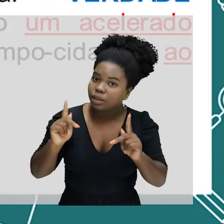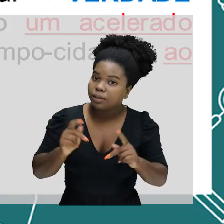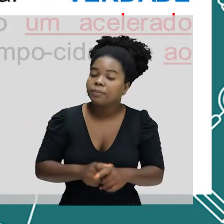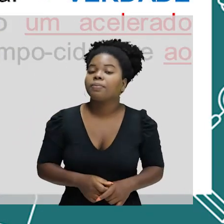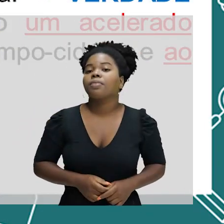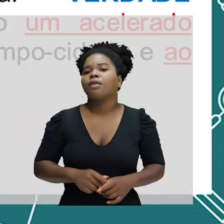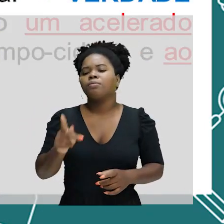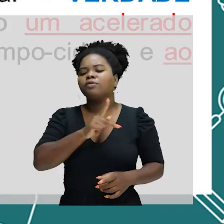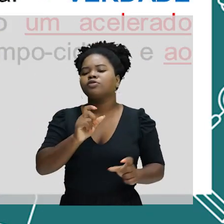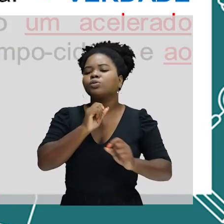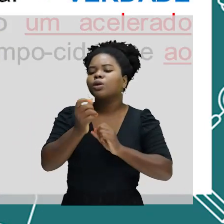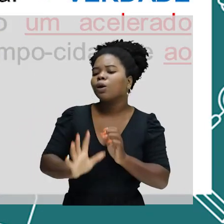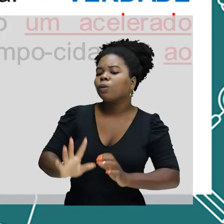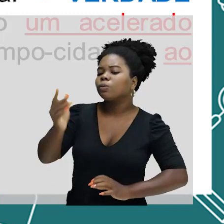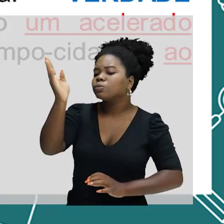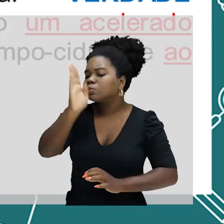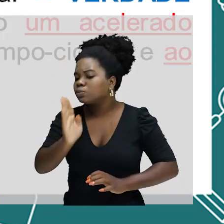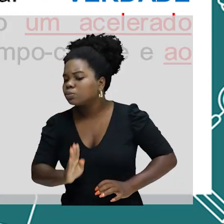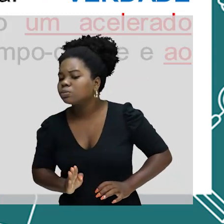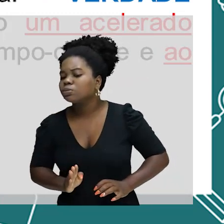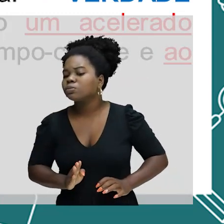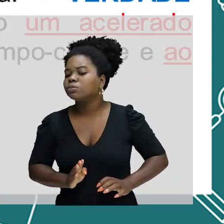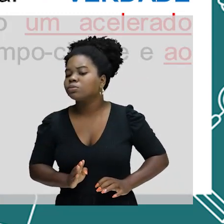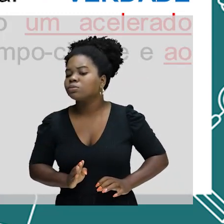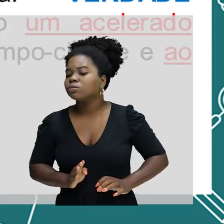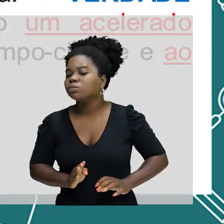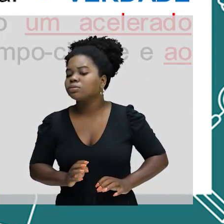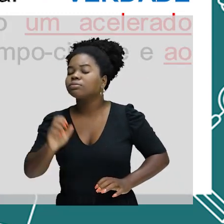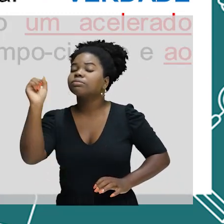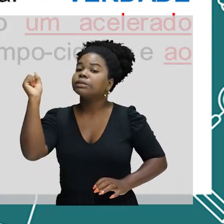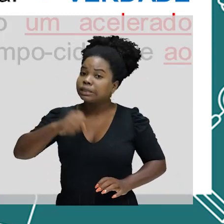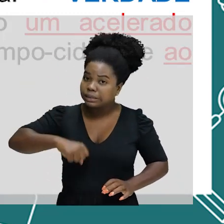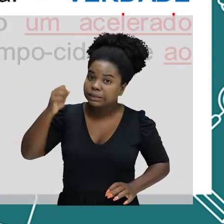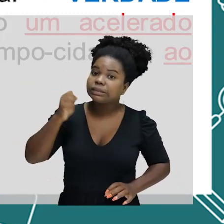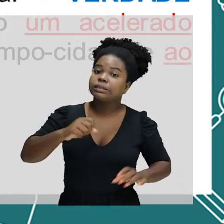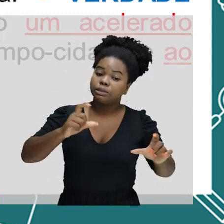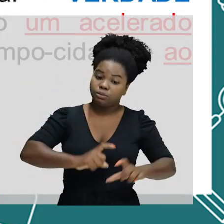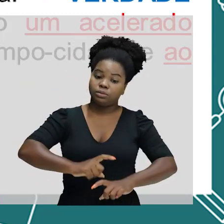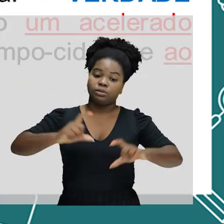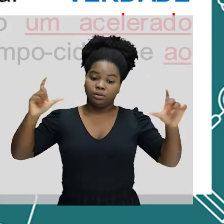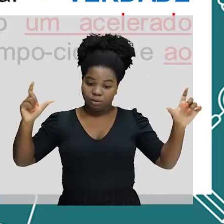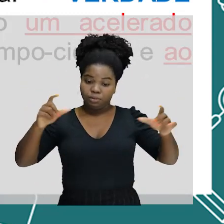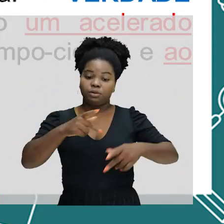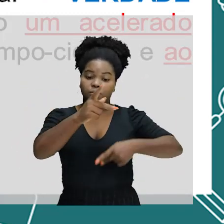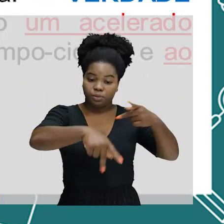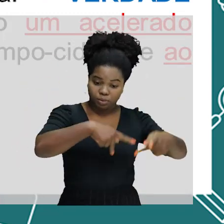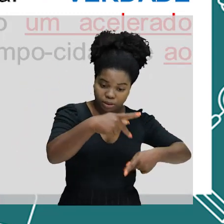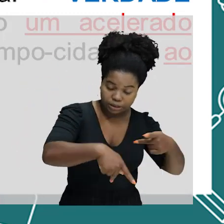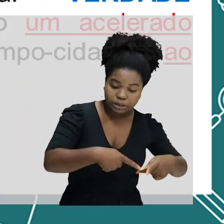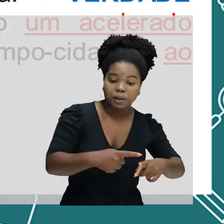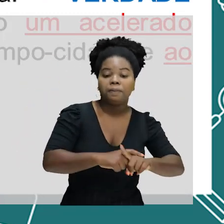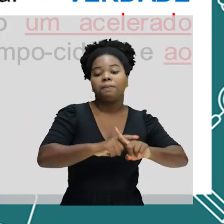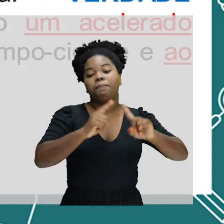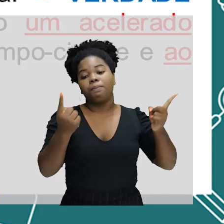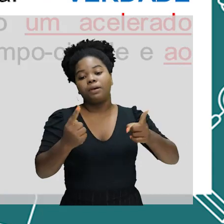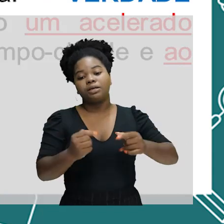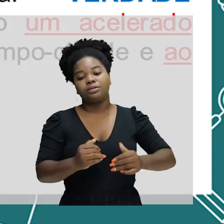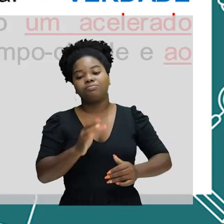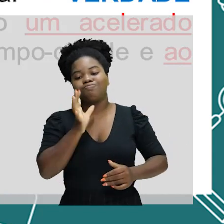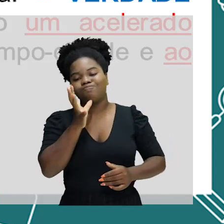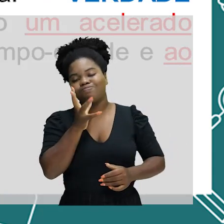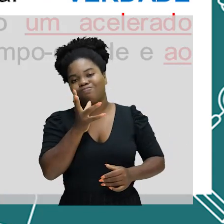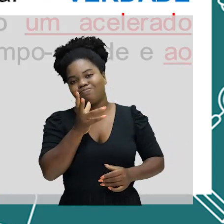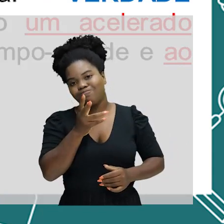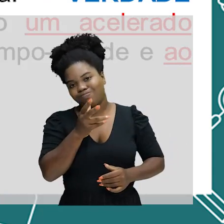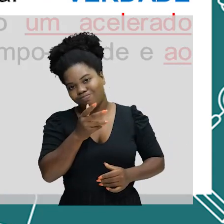que acontece no Brasil? A população brasileira ainda aumenta em número de habitantes? Sim, a população brasileira continua a crescer, só que um ritmo mais lento